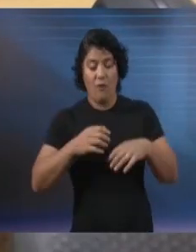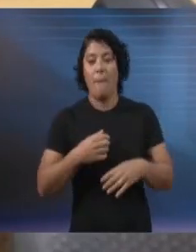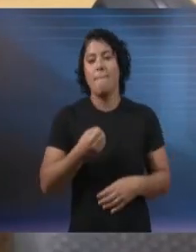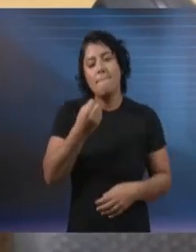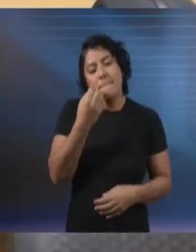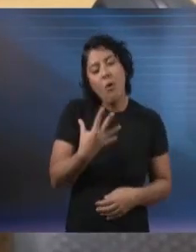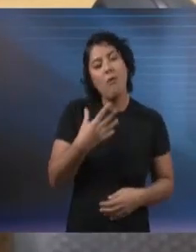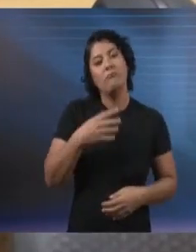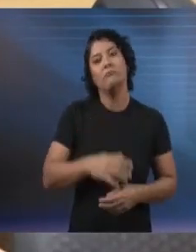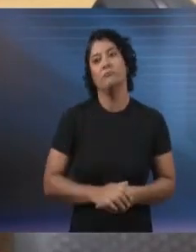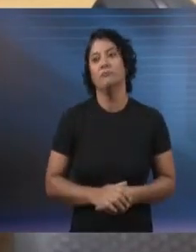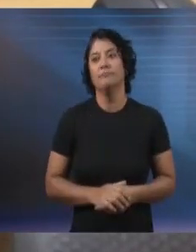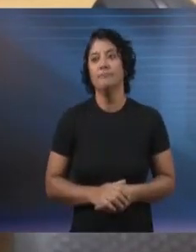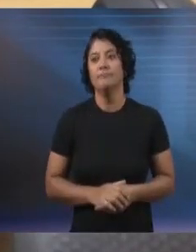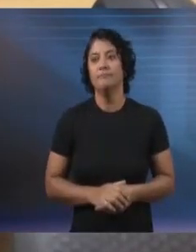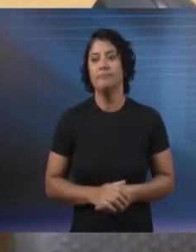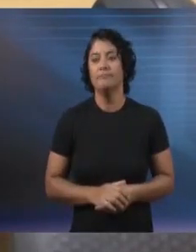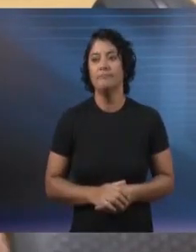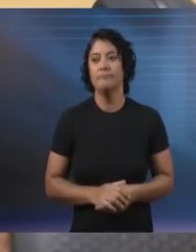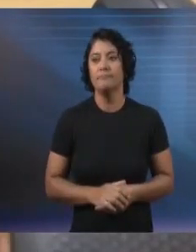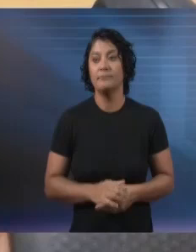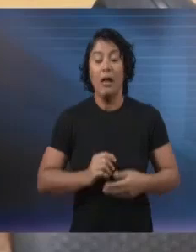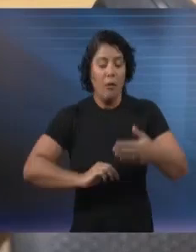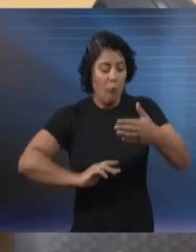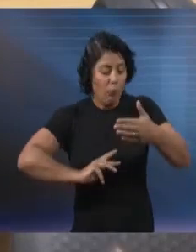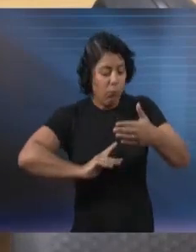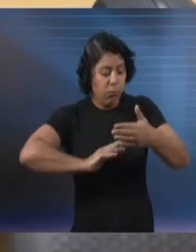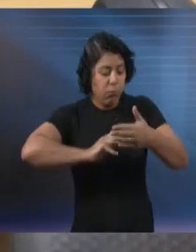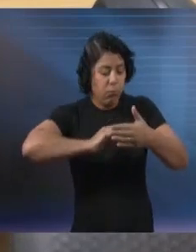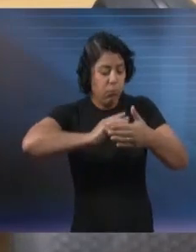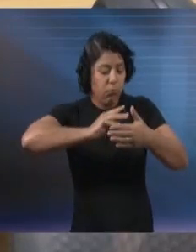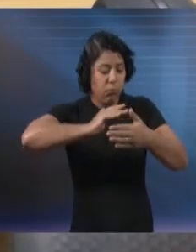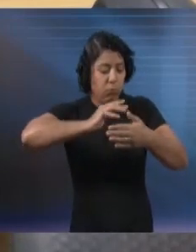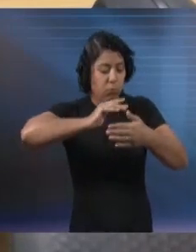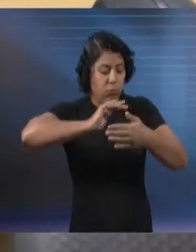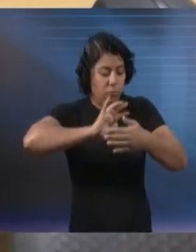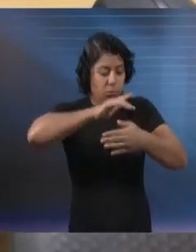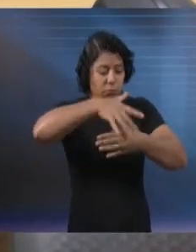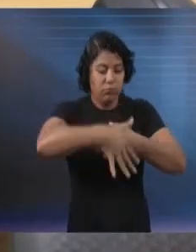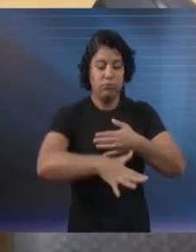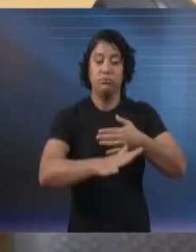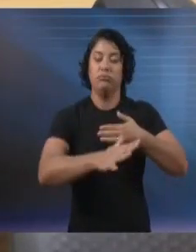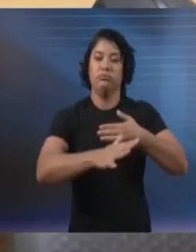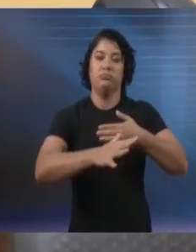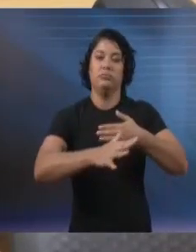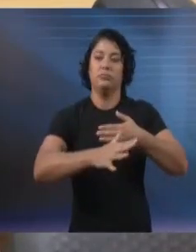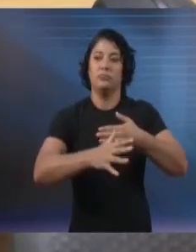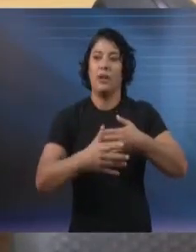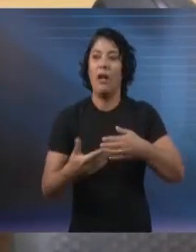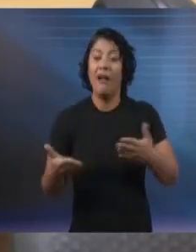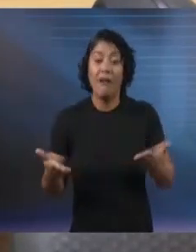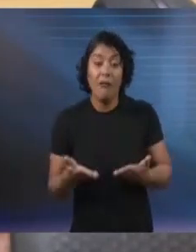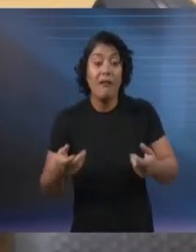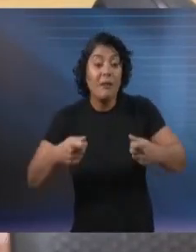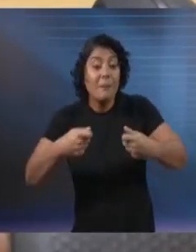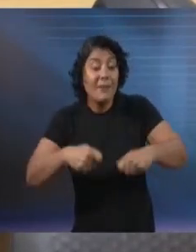que a barragem Passagem das Traíras encha e sangre. Mas não, atualmente precisa ainda